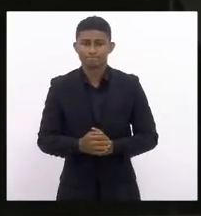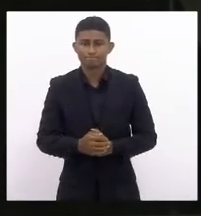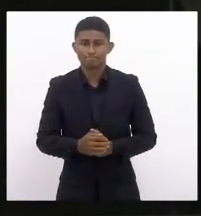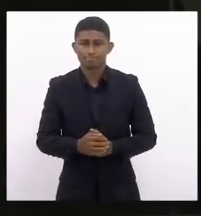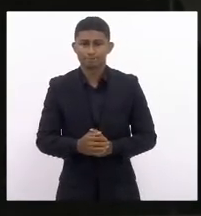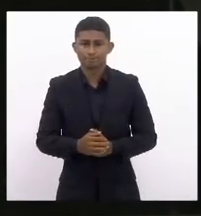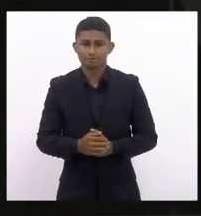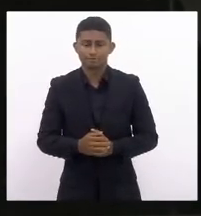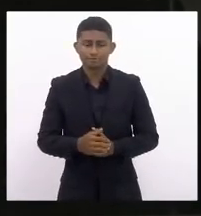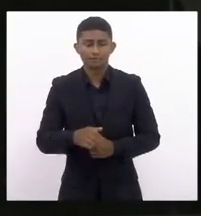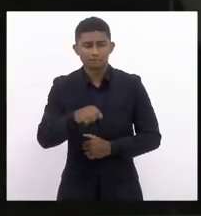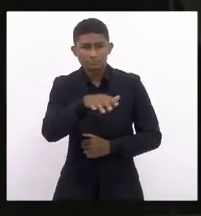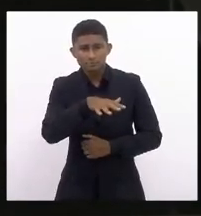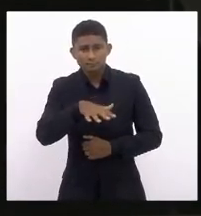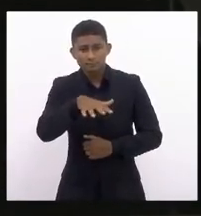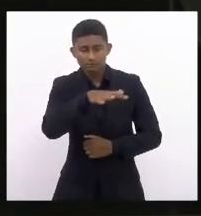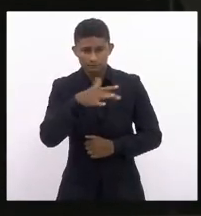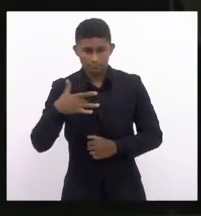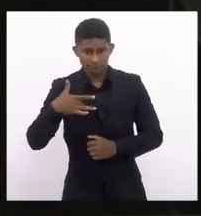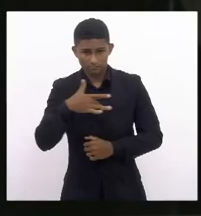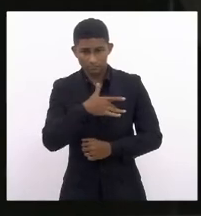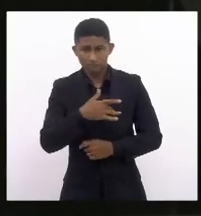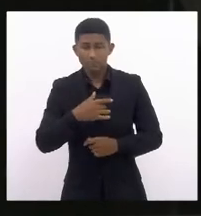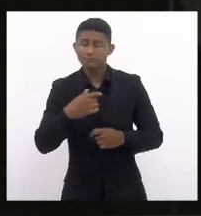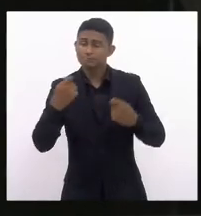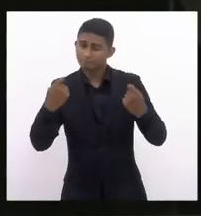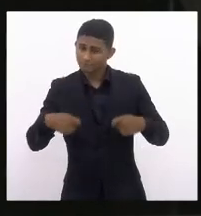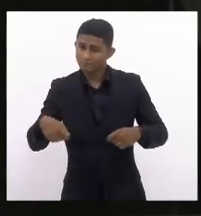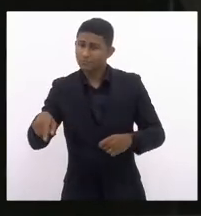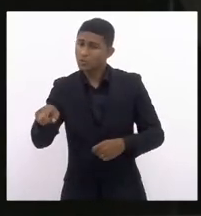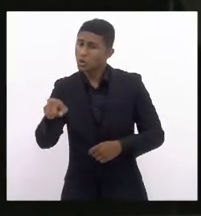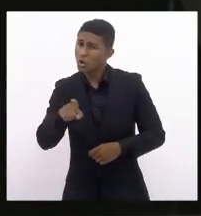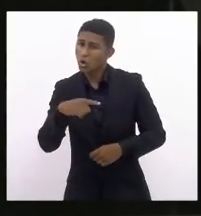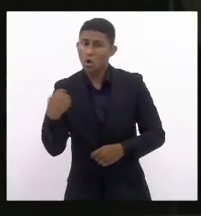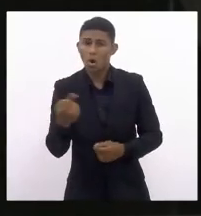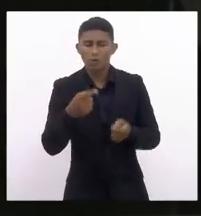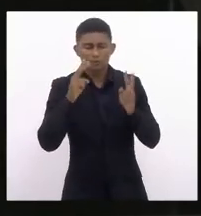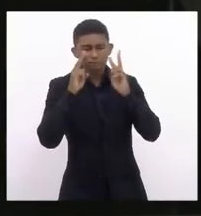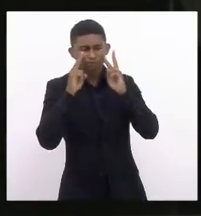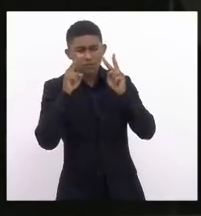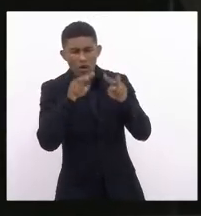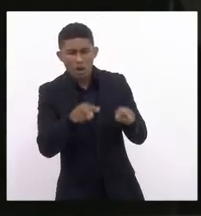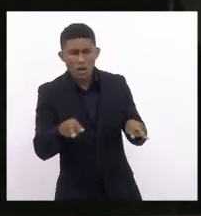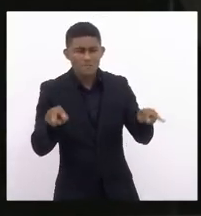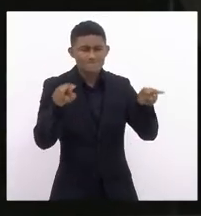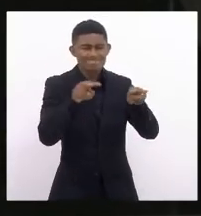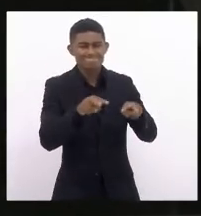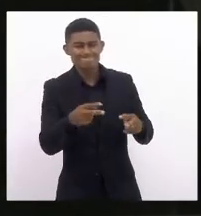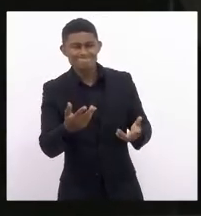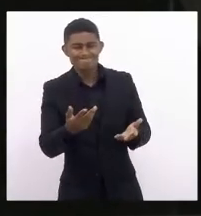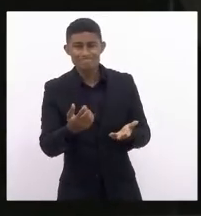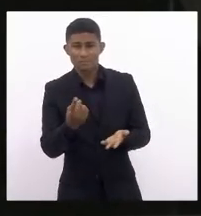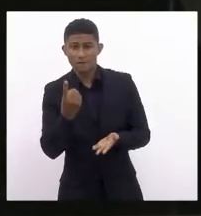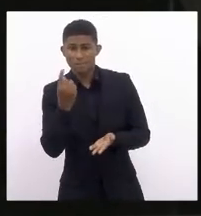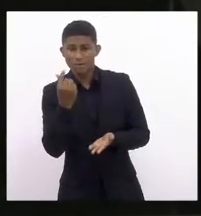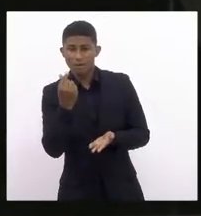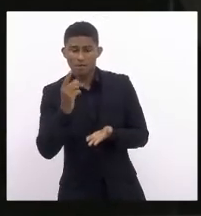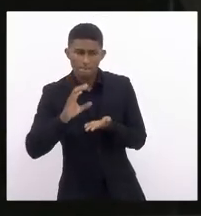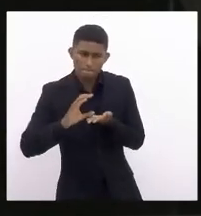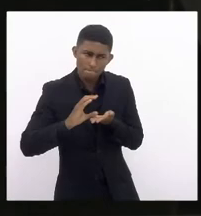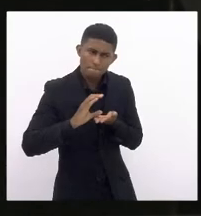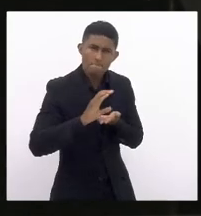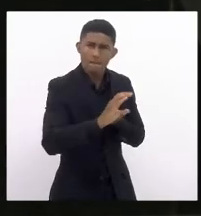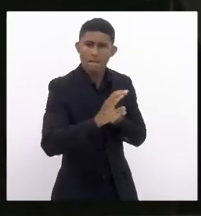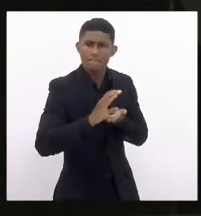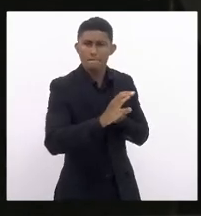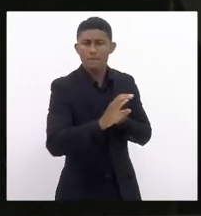de um olhar diferenciado, que precisa de investimento, que precisa de uma